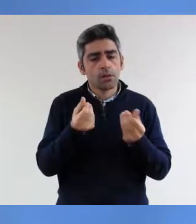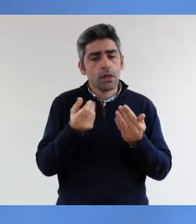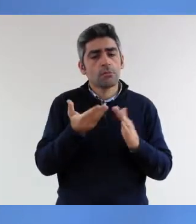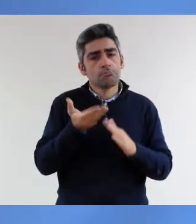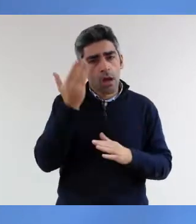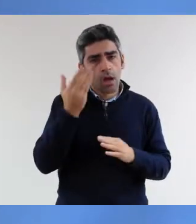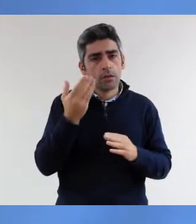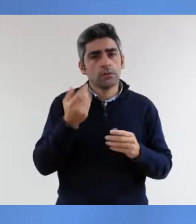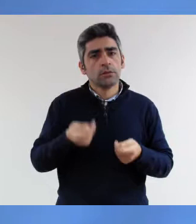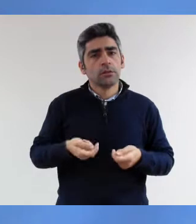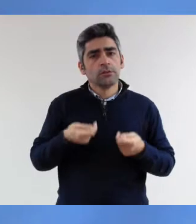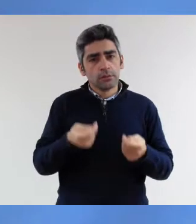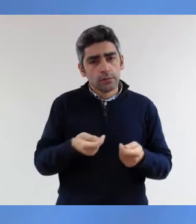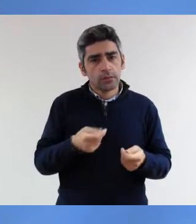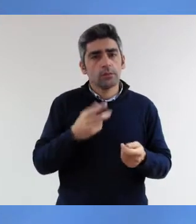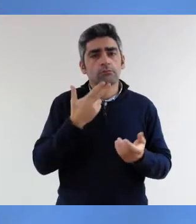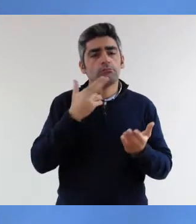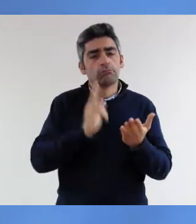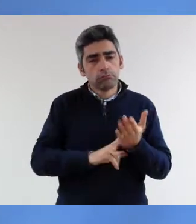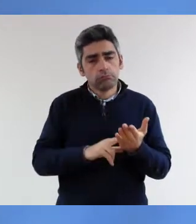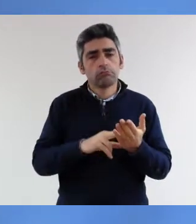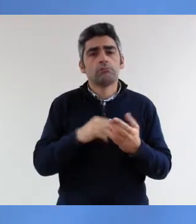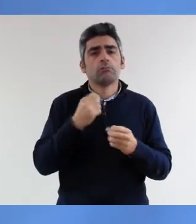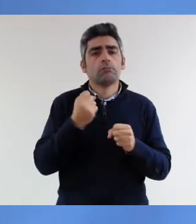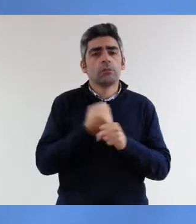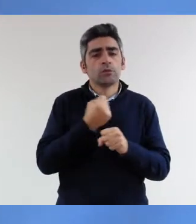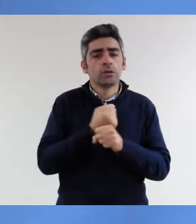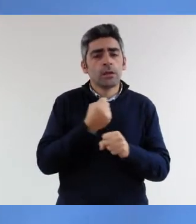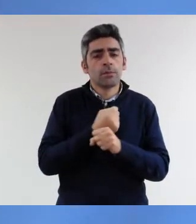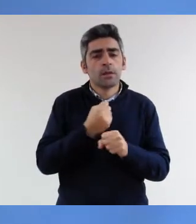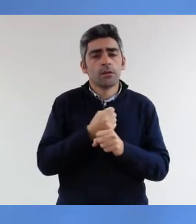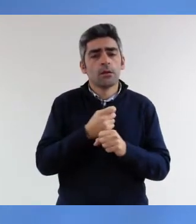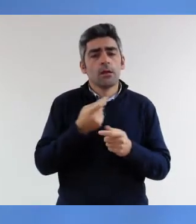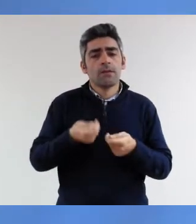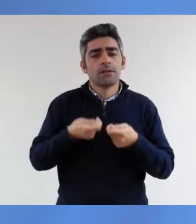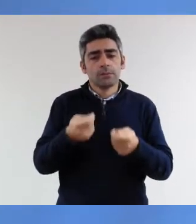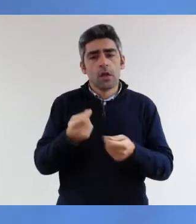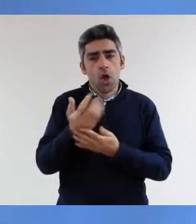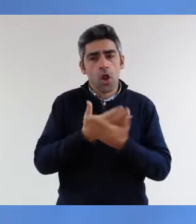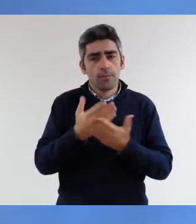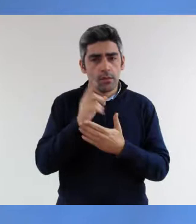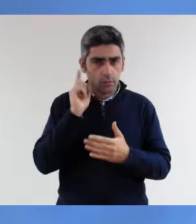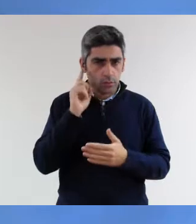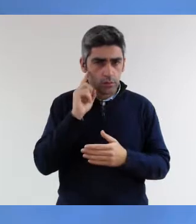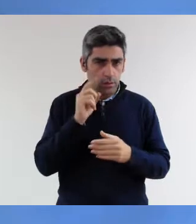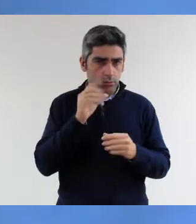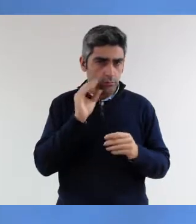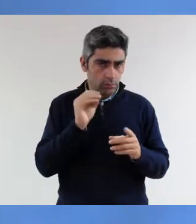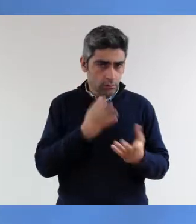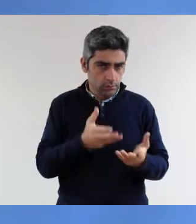da maior qualidade do investimento a efetiva existência e funcionamento